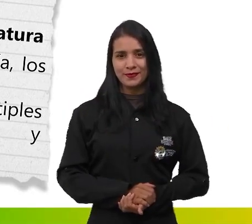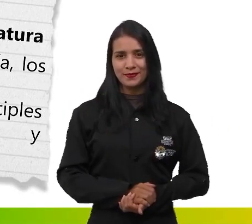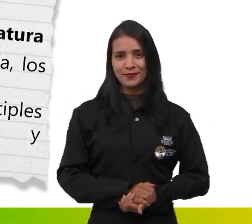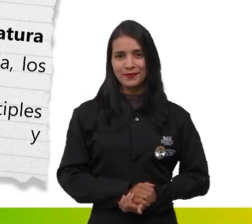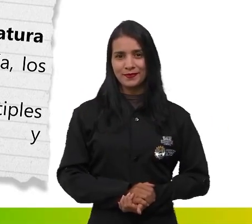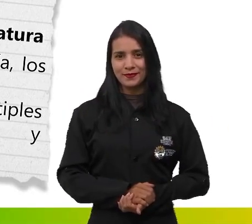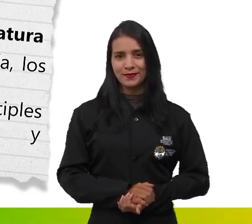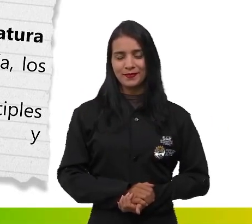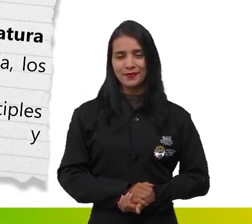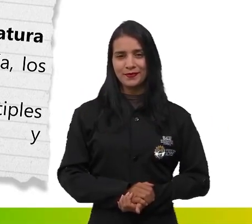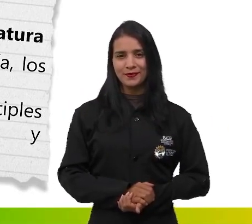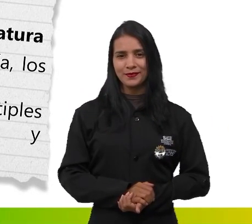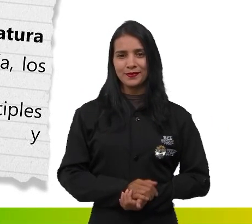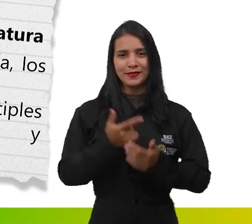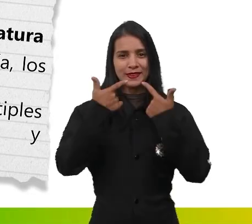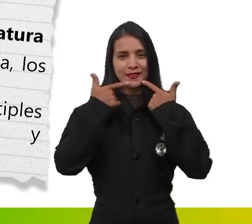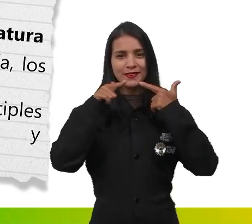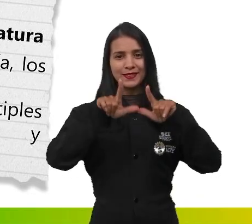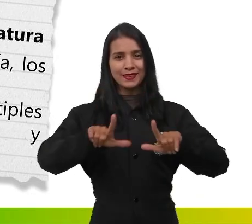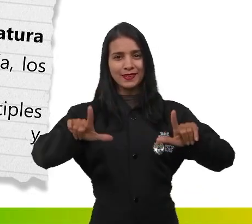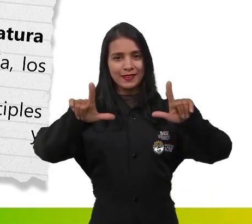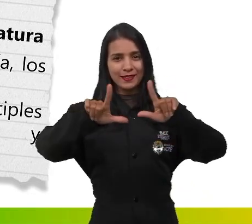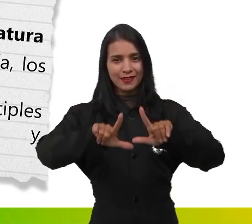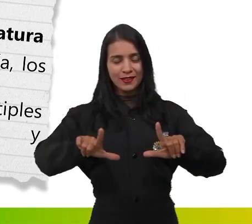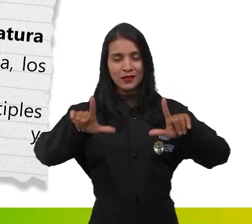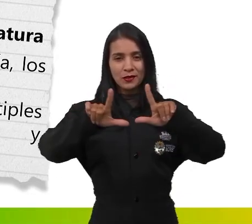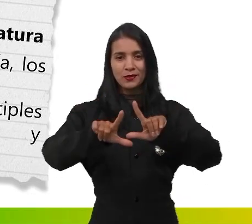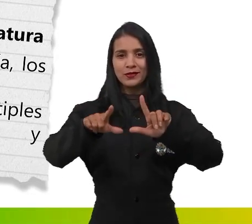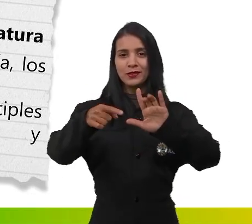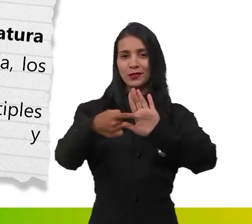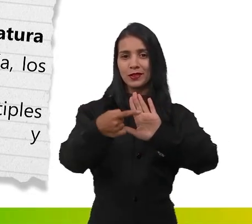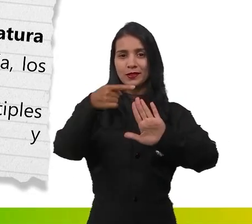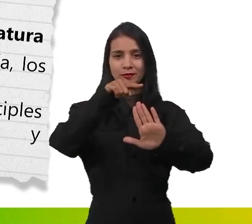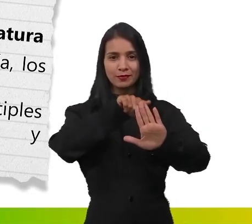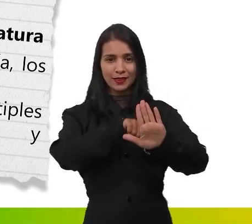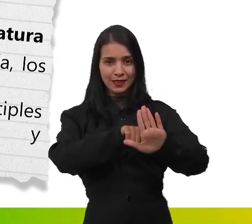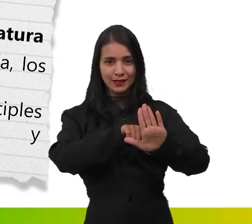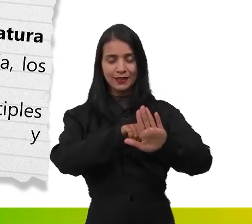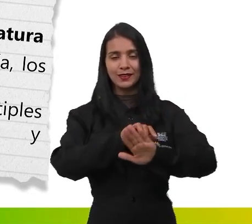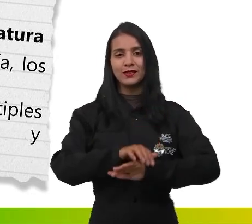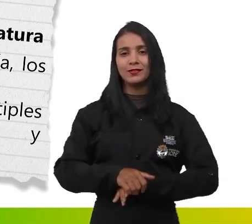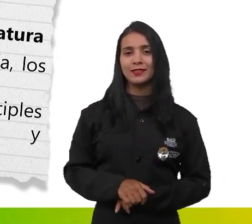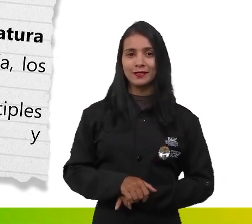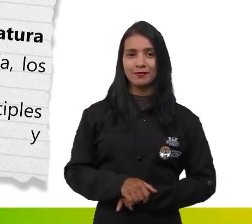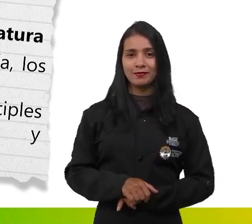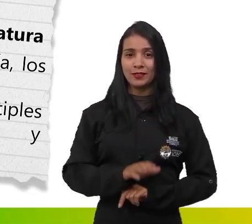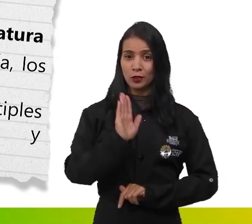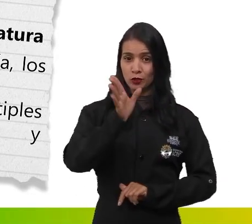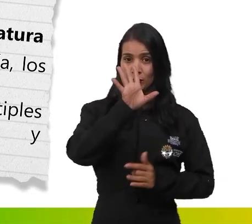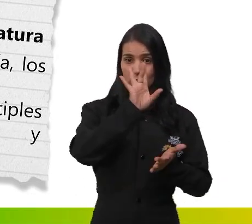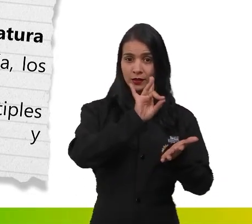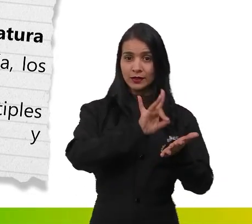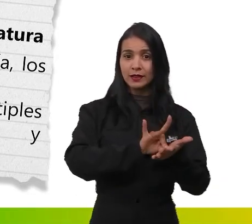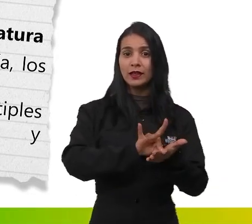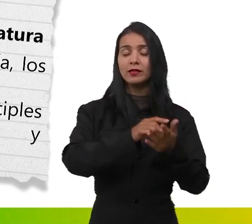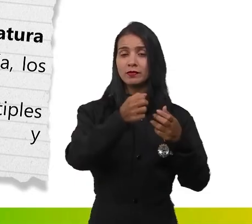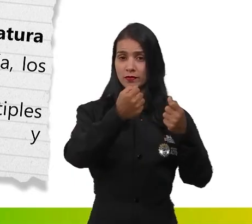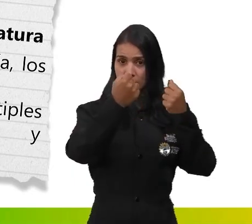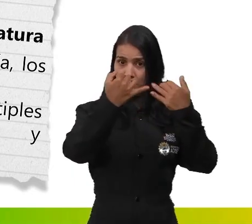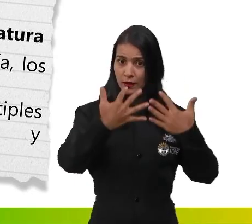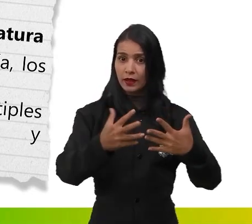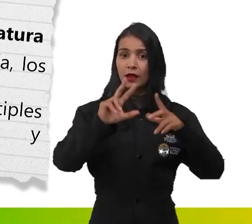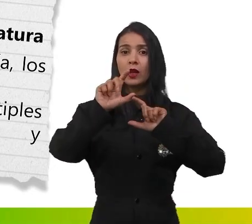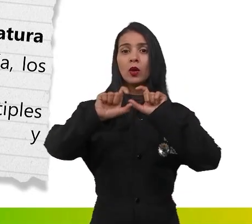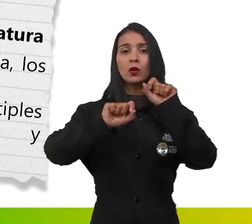Aí, linguagem figurado. Então definimos aí o que é linguagem figurado, que é o uso das palavras no sentido